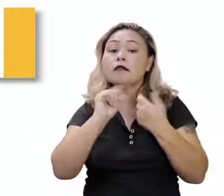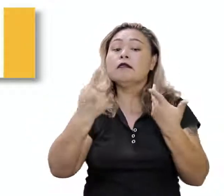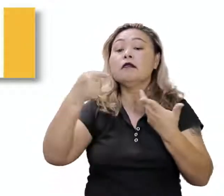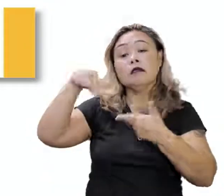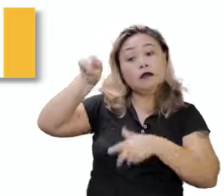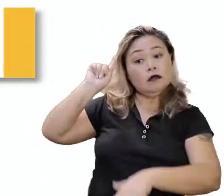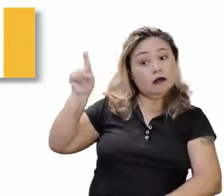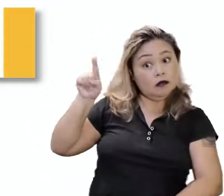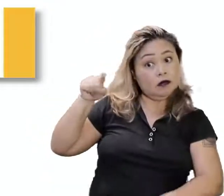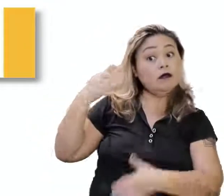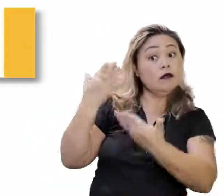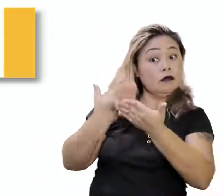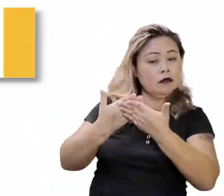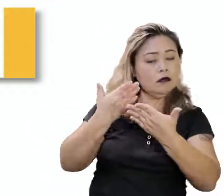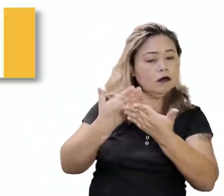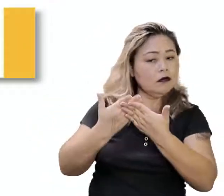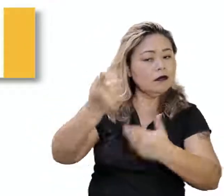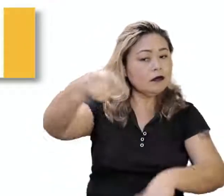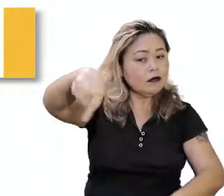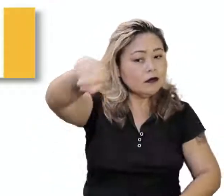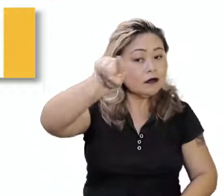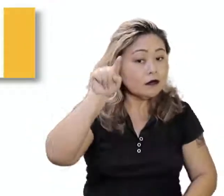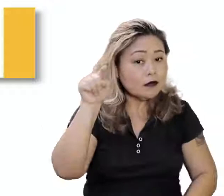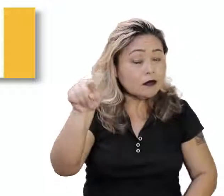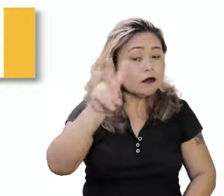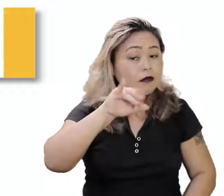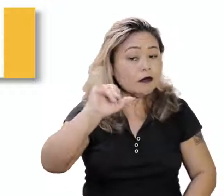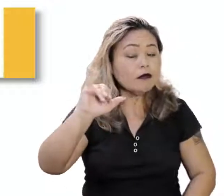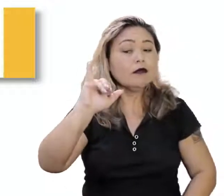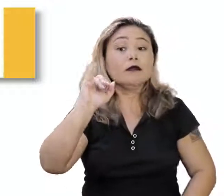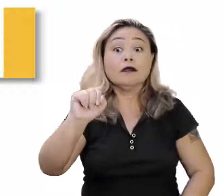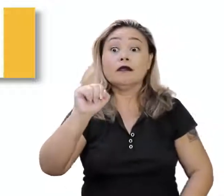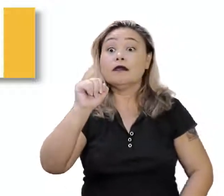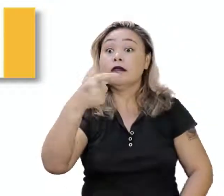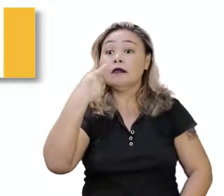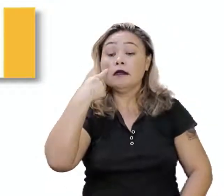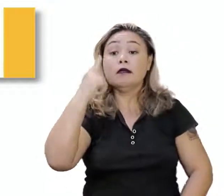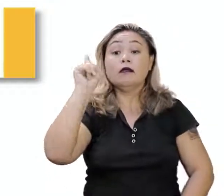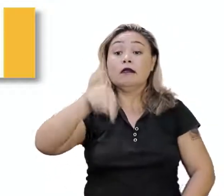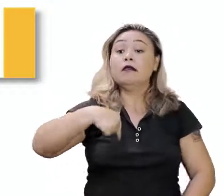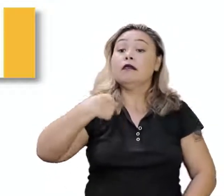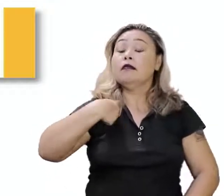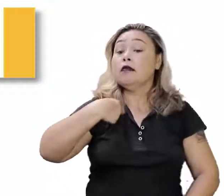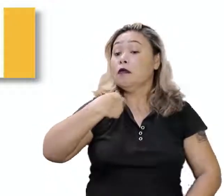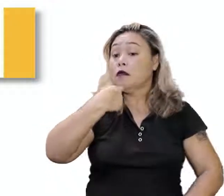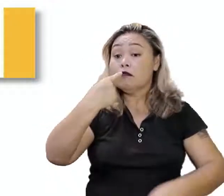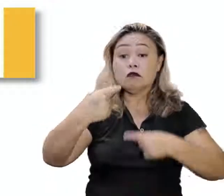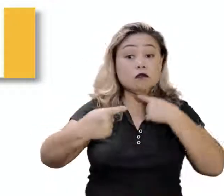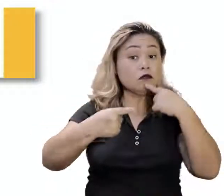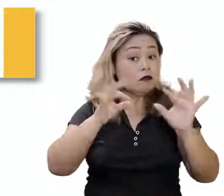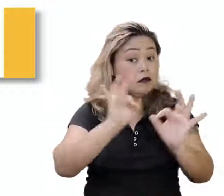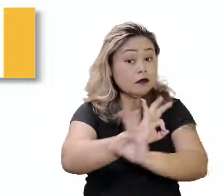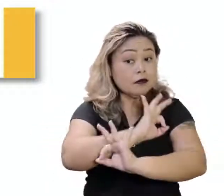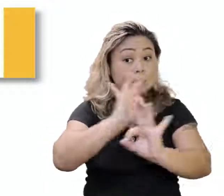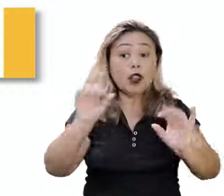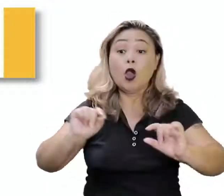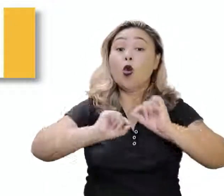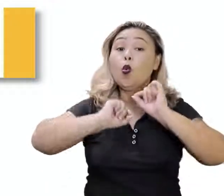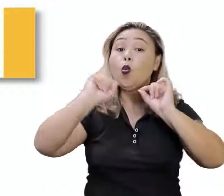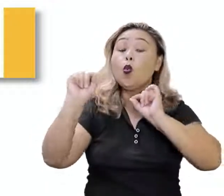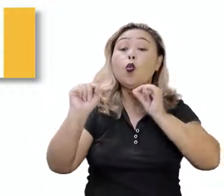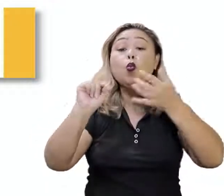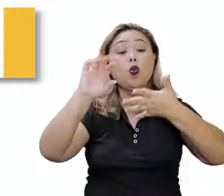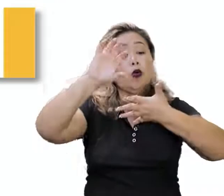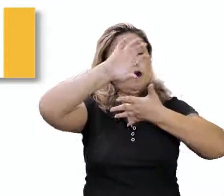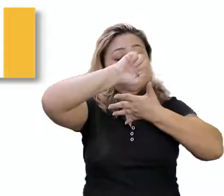aí, nessa aula, querido aluno, você vai ficar sem dúvida, tá? Sobre o que é